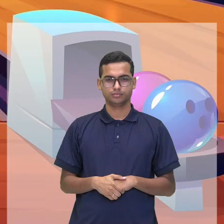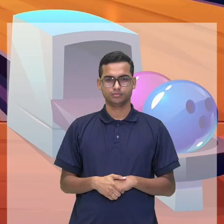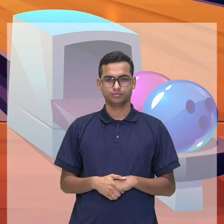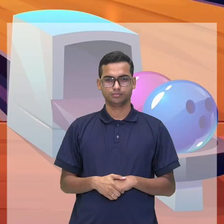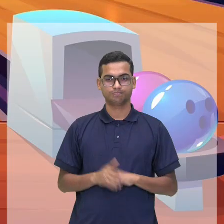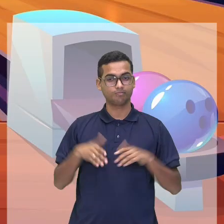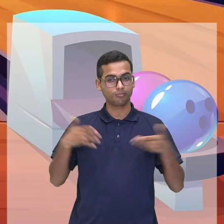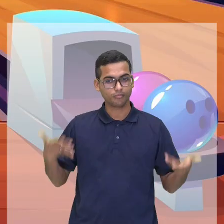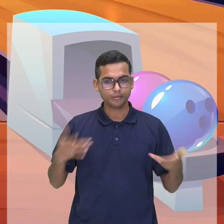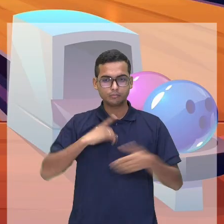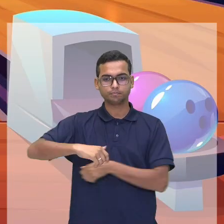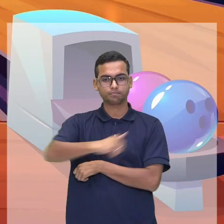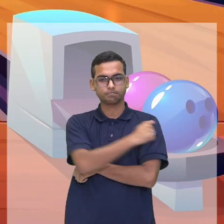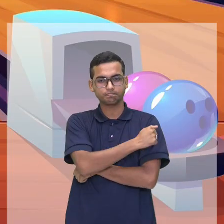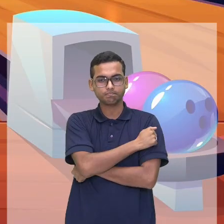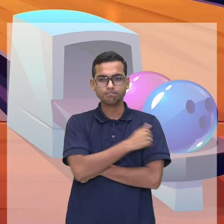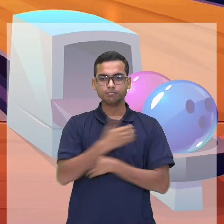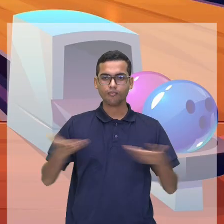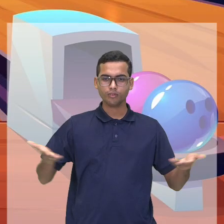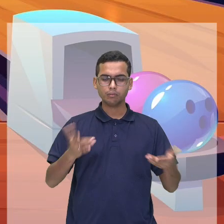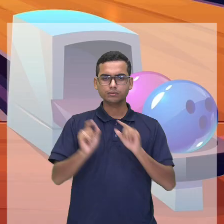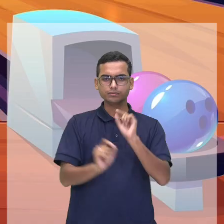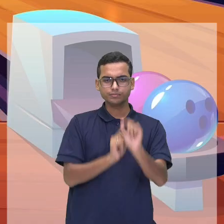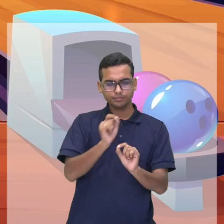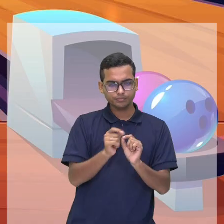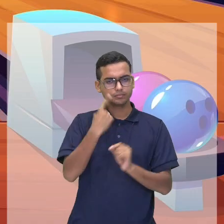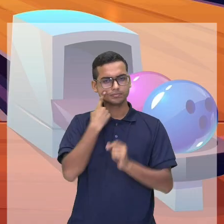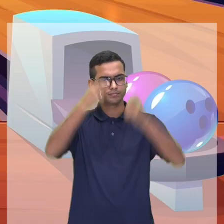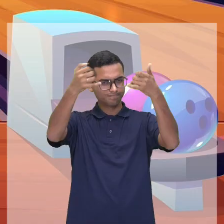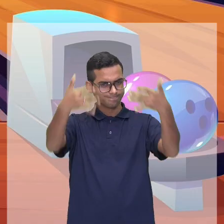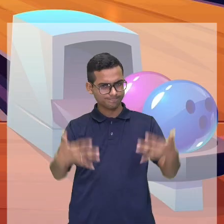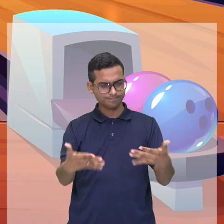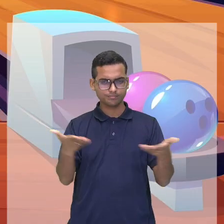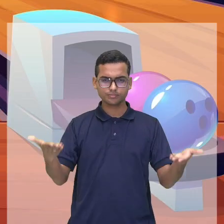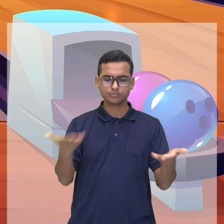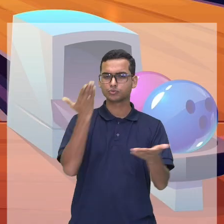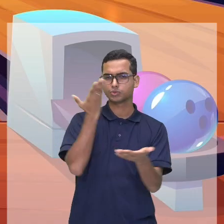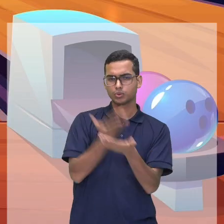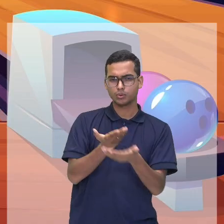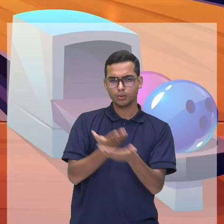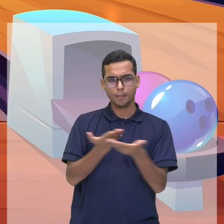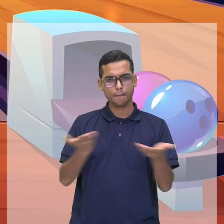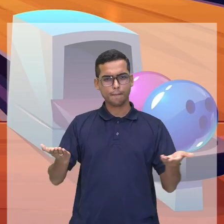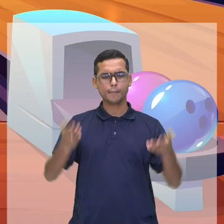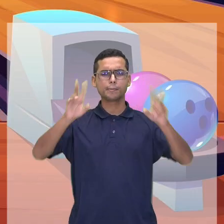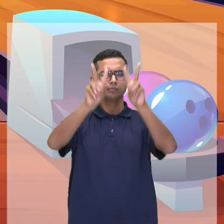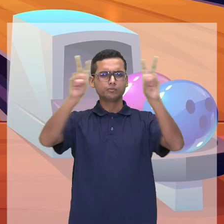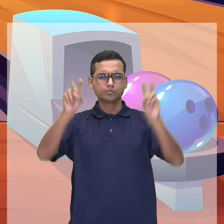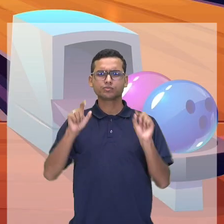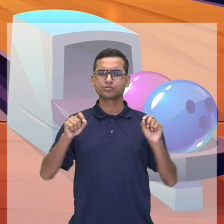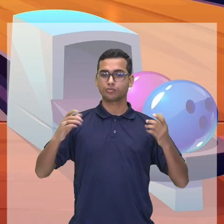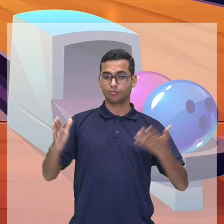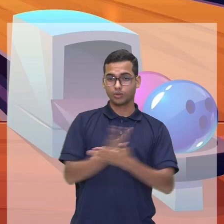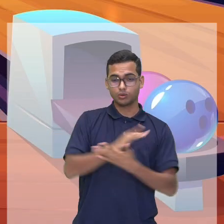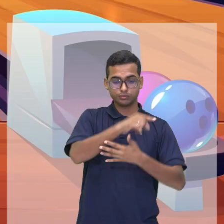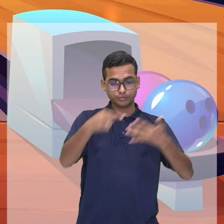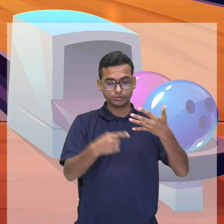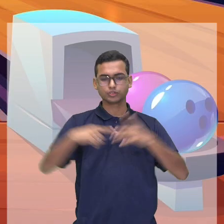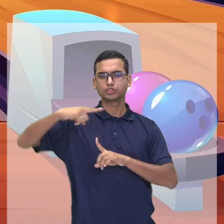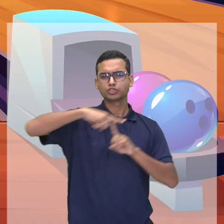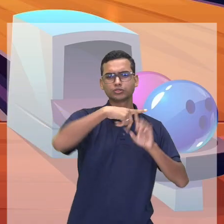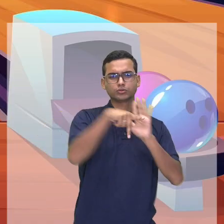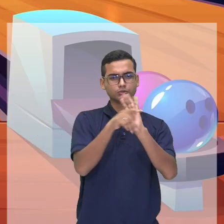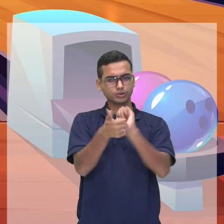Muito bem, gente, então nós vamos tratar nesta aula sobre alguns tipos de esporte